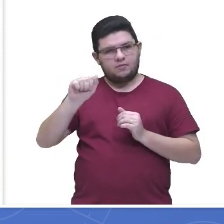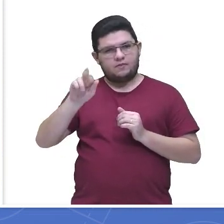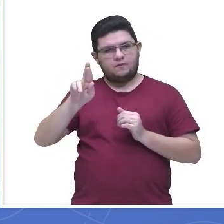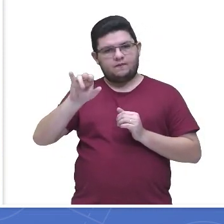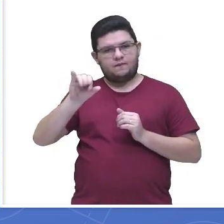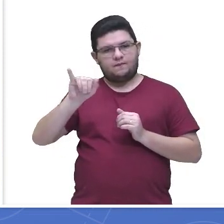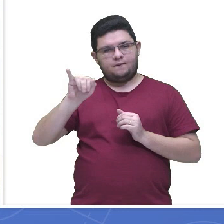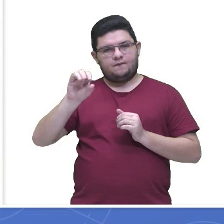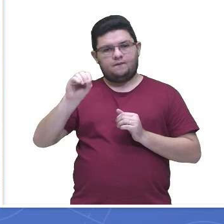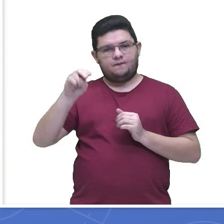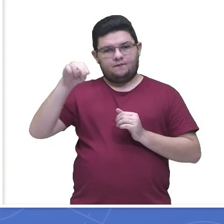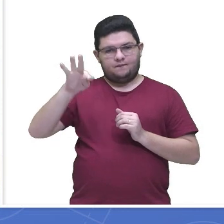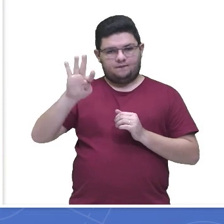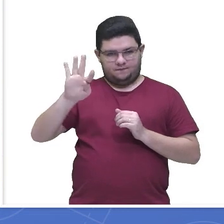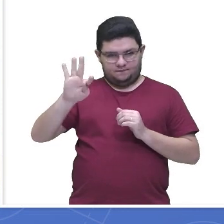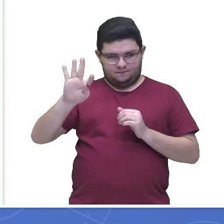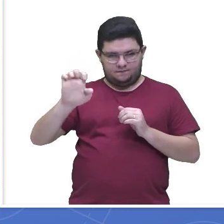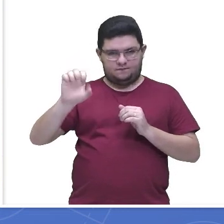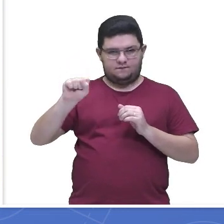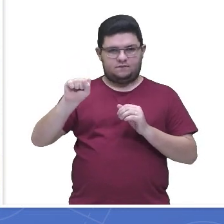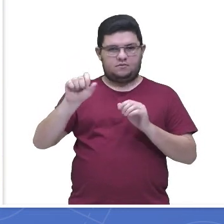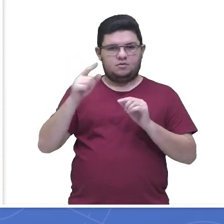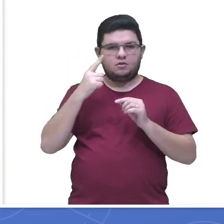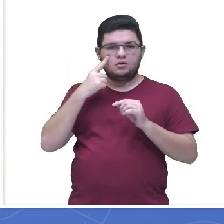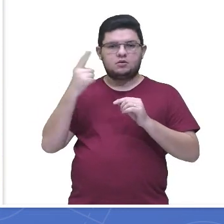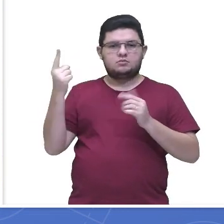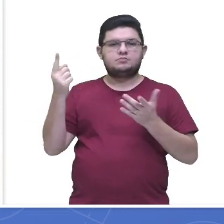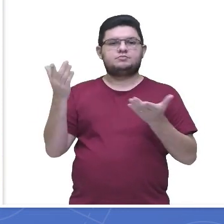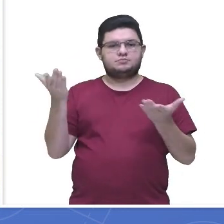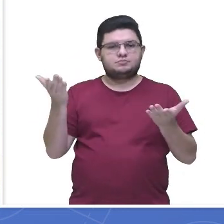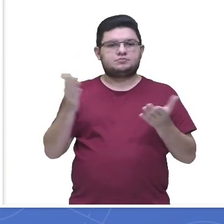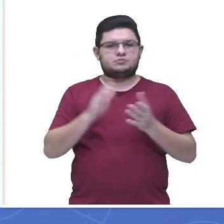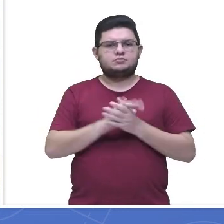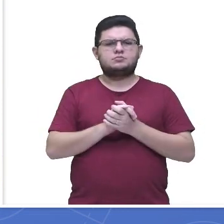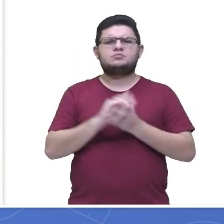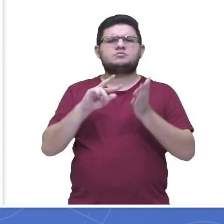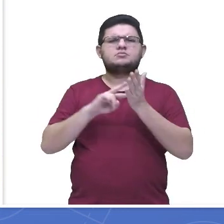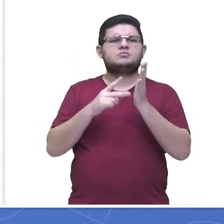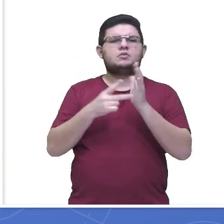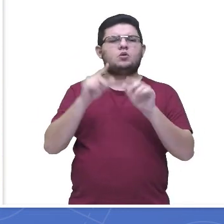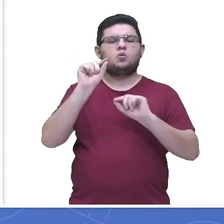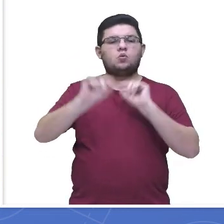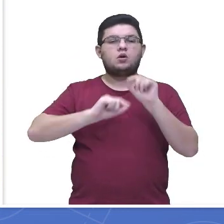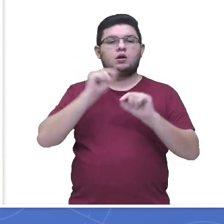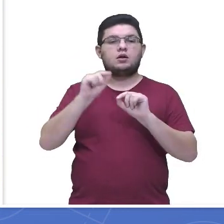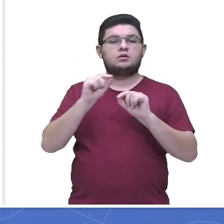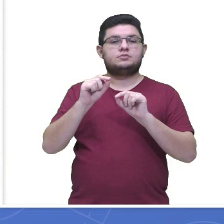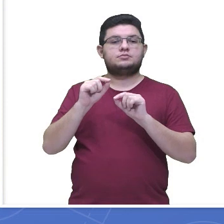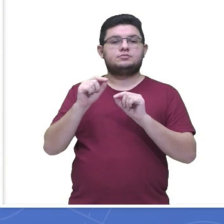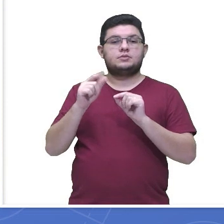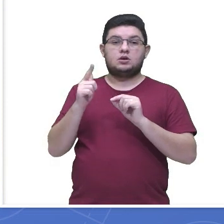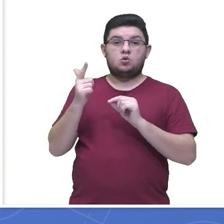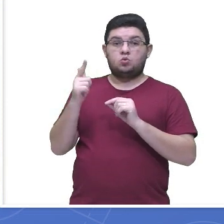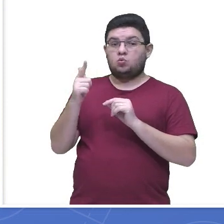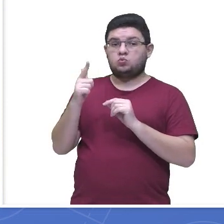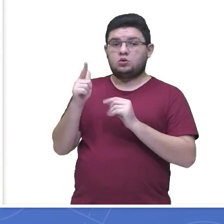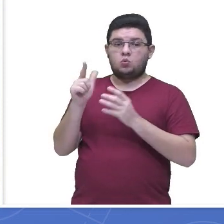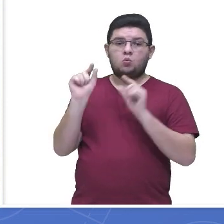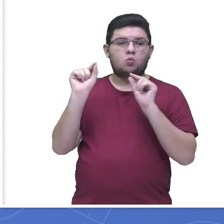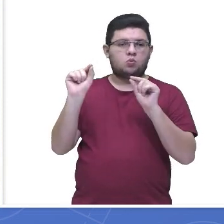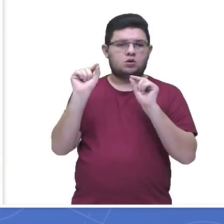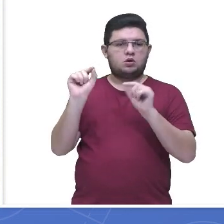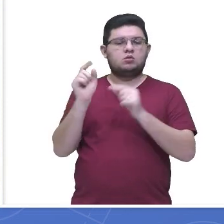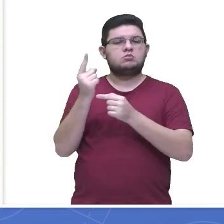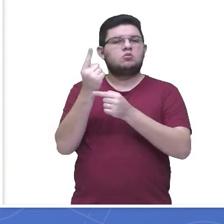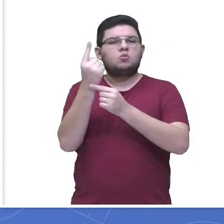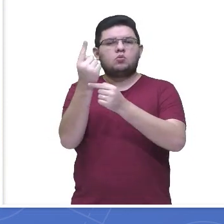seres procariontes. E o que quer dizer isso? Quer dizer que esses seres não apresentam uma